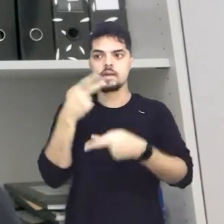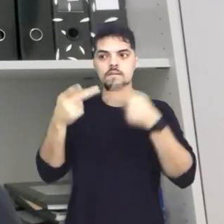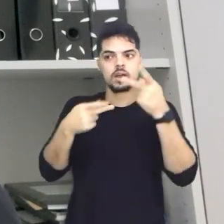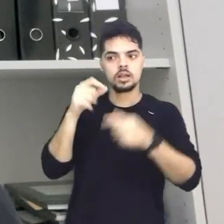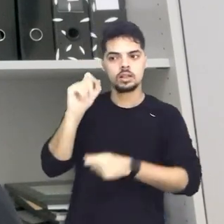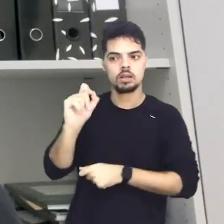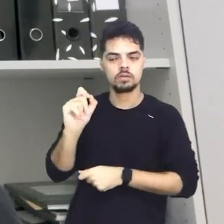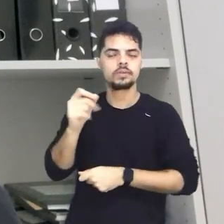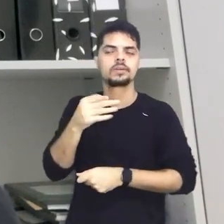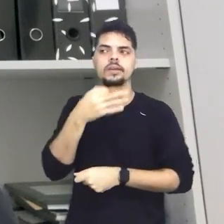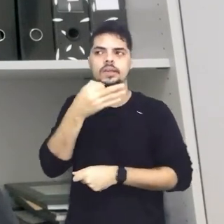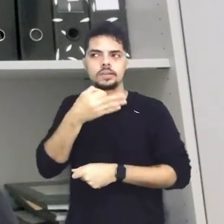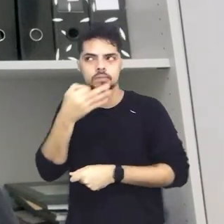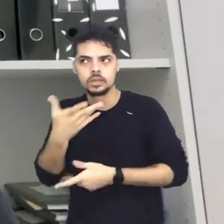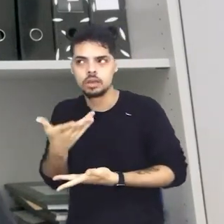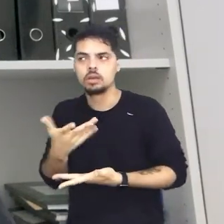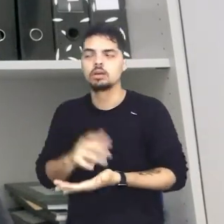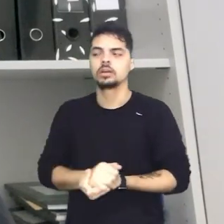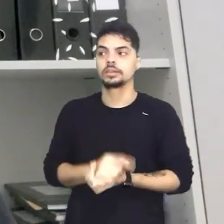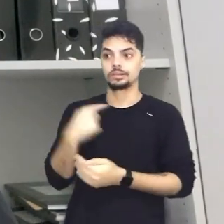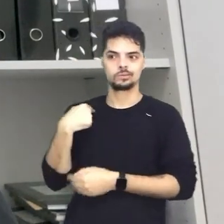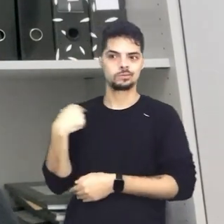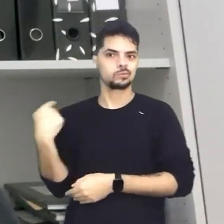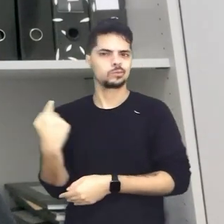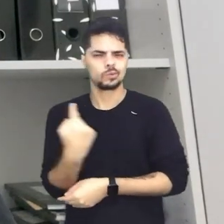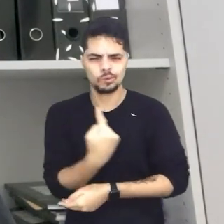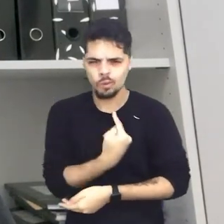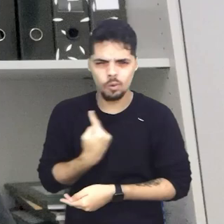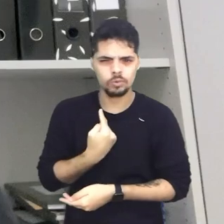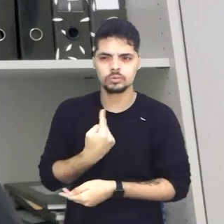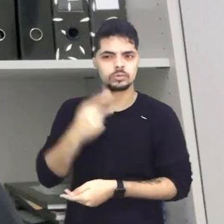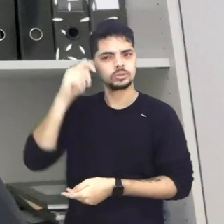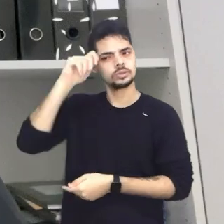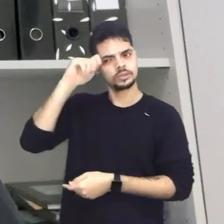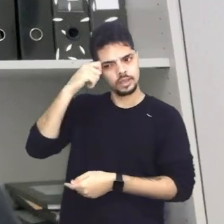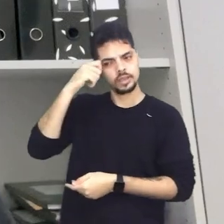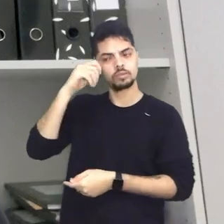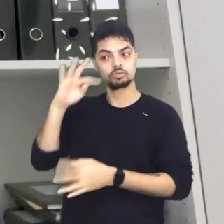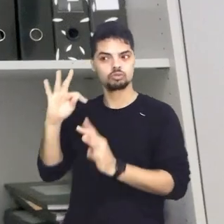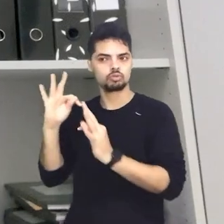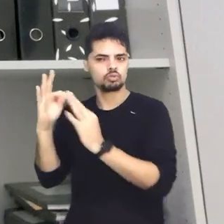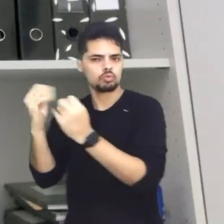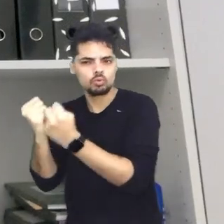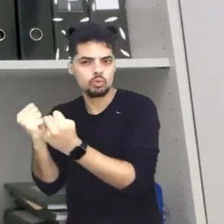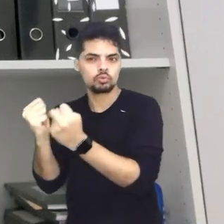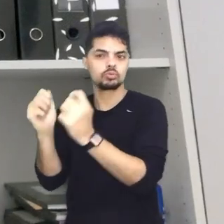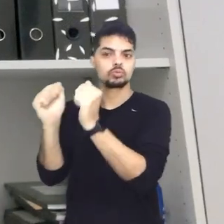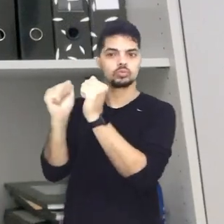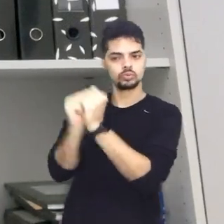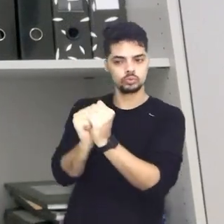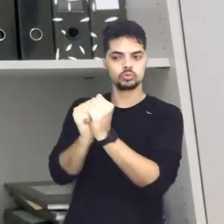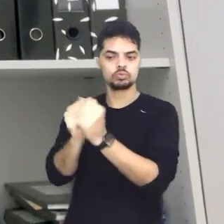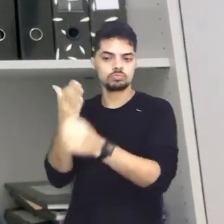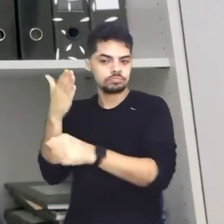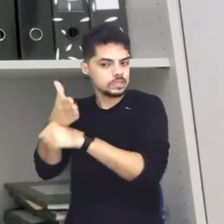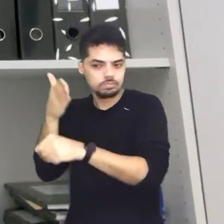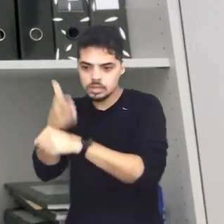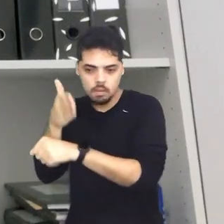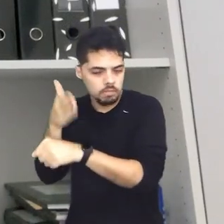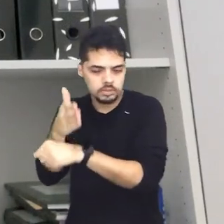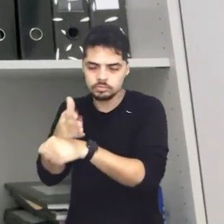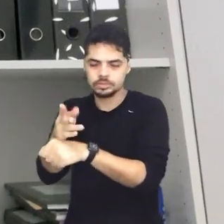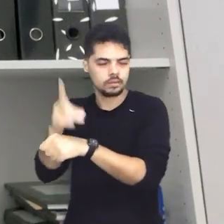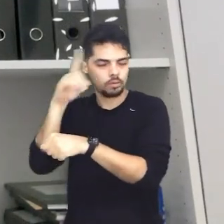escravizados e as pessoas negras em geral estiveram presentes nas lutas pela independência. Alguns de